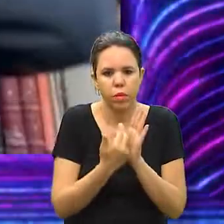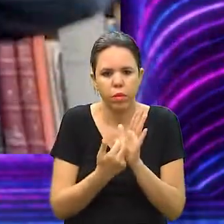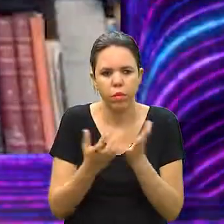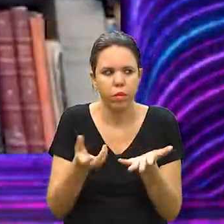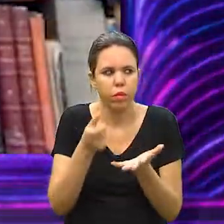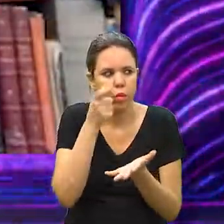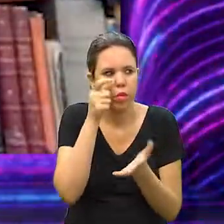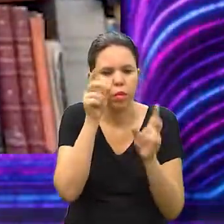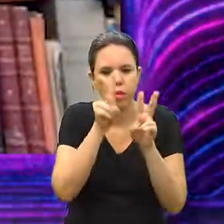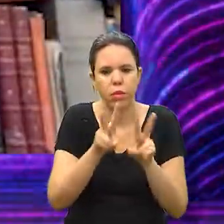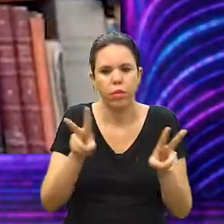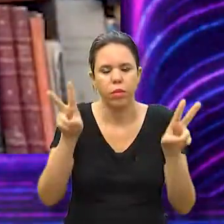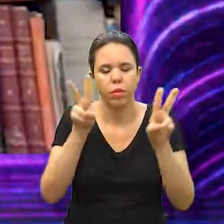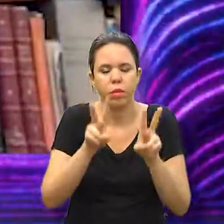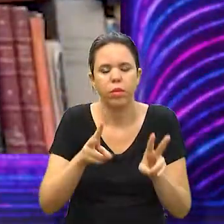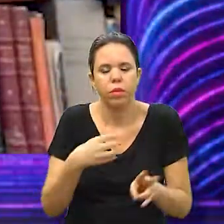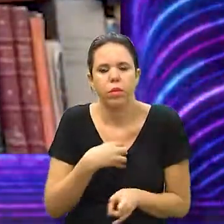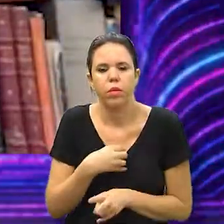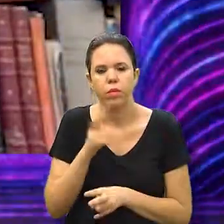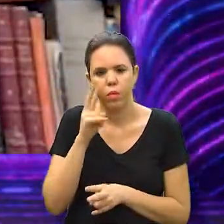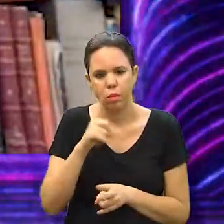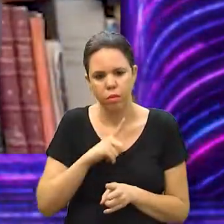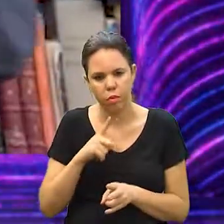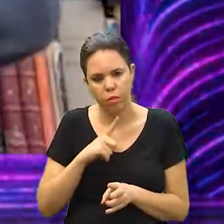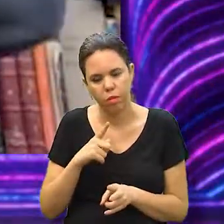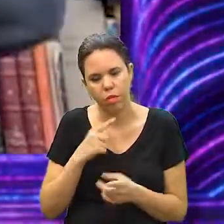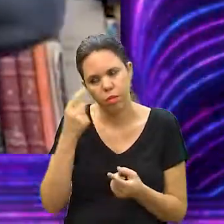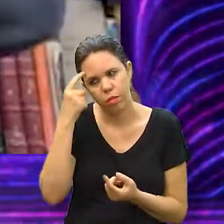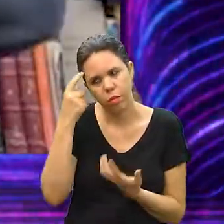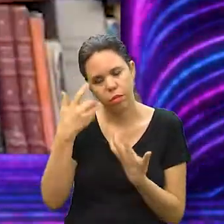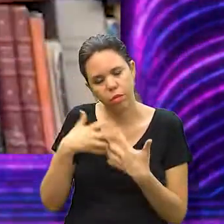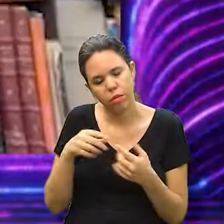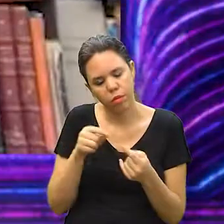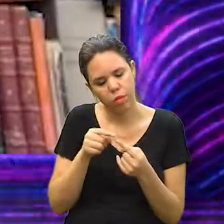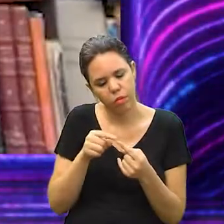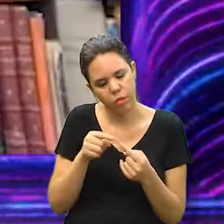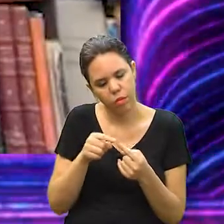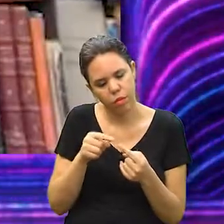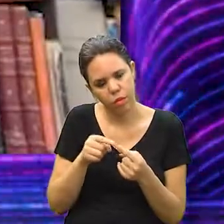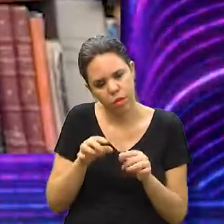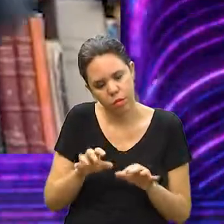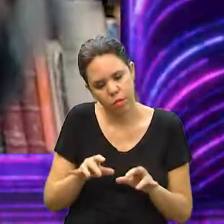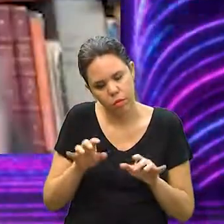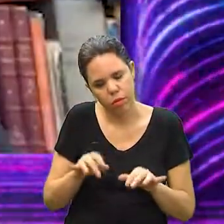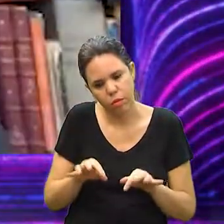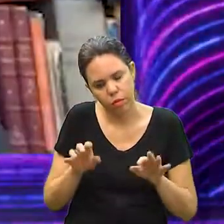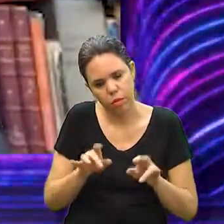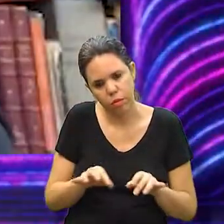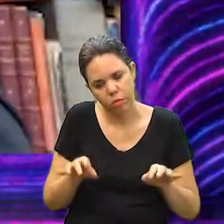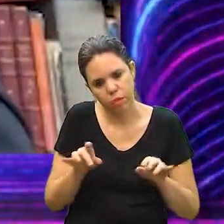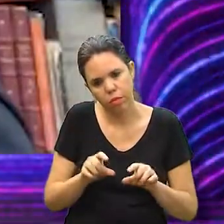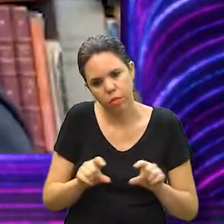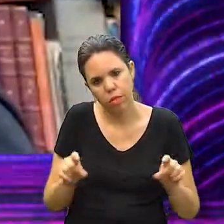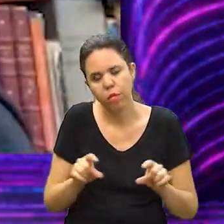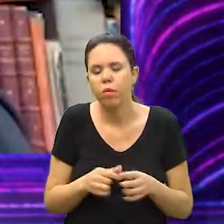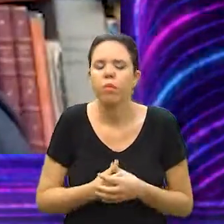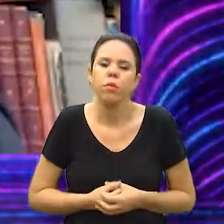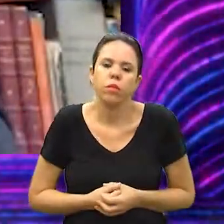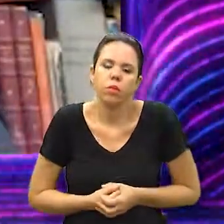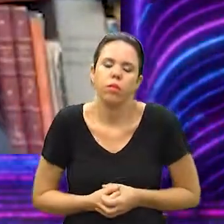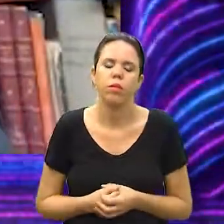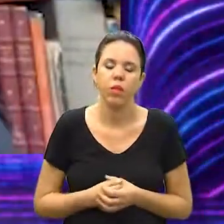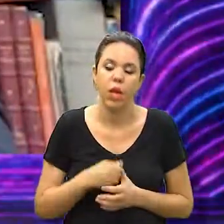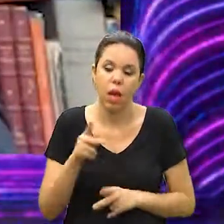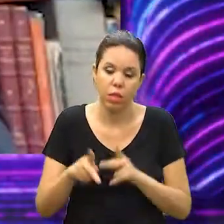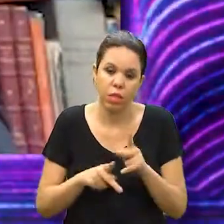Quem quiser ver, quer dizer, de alguma forma, ele tem uma questão com a máquina. Eu acho que